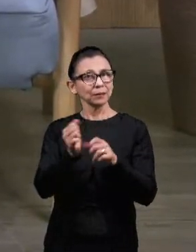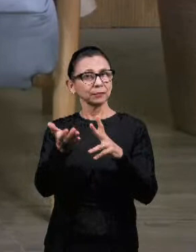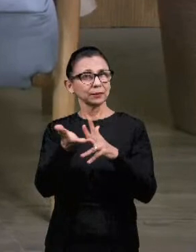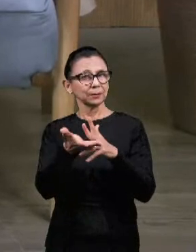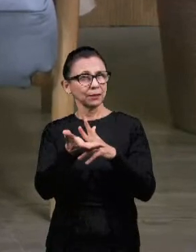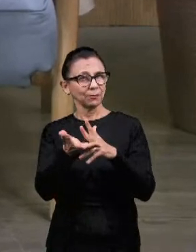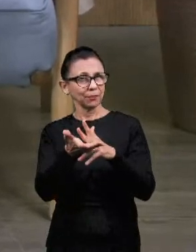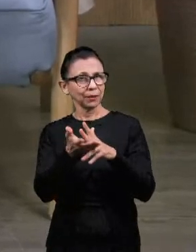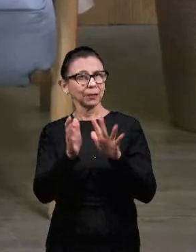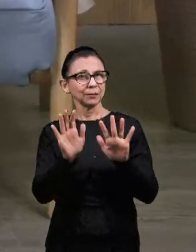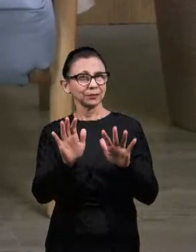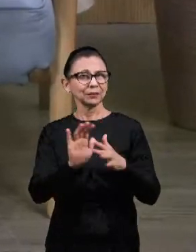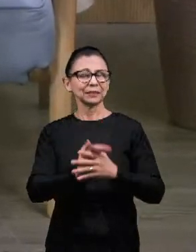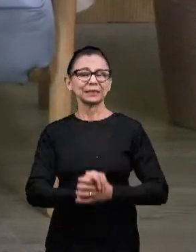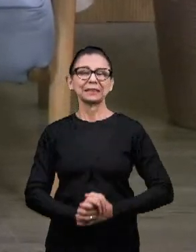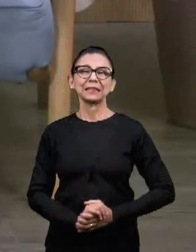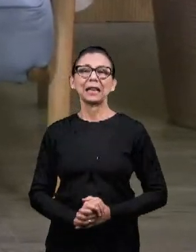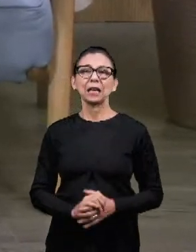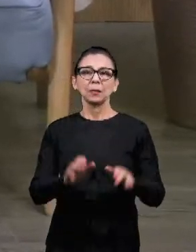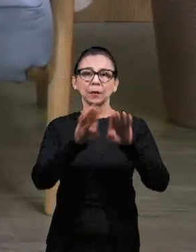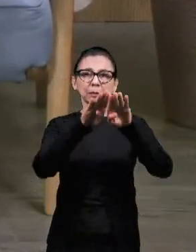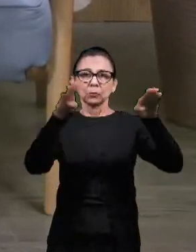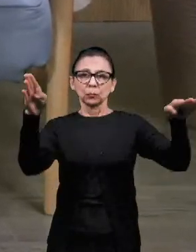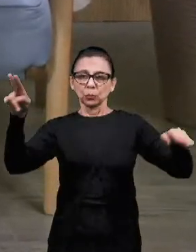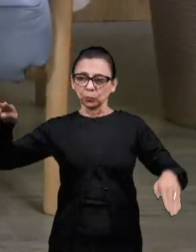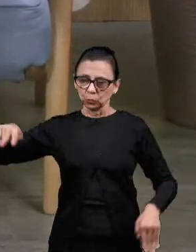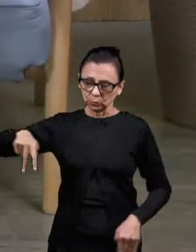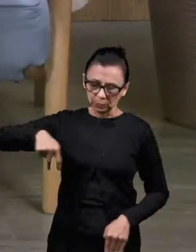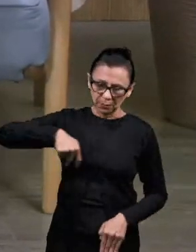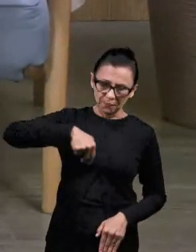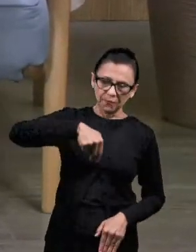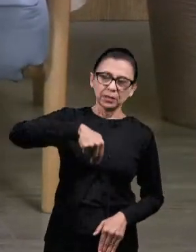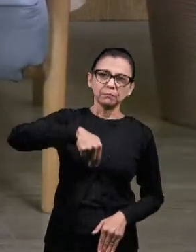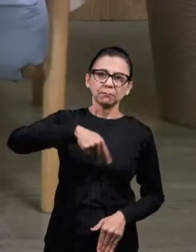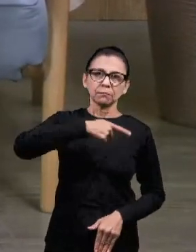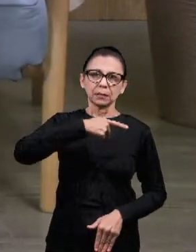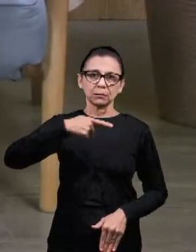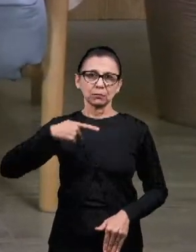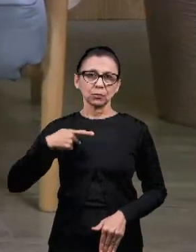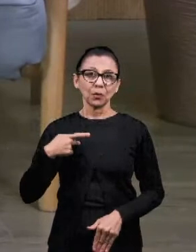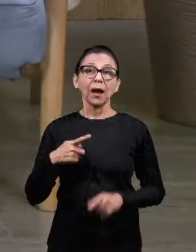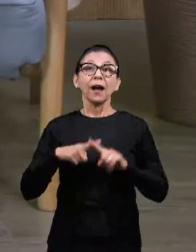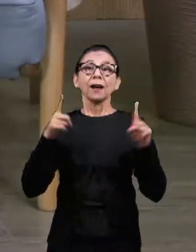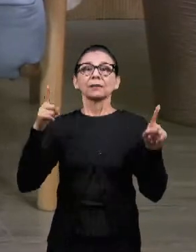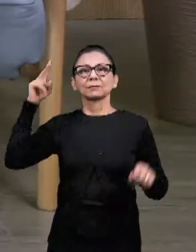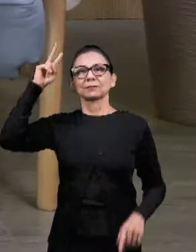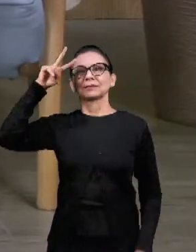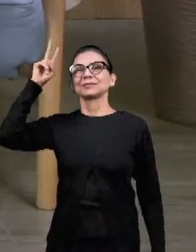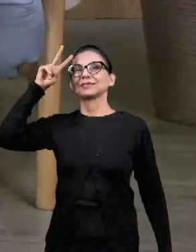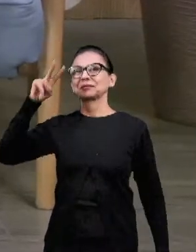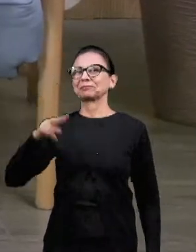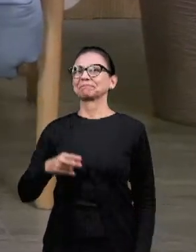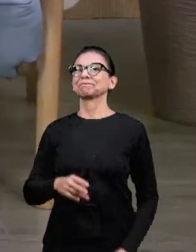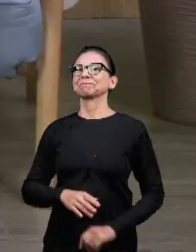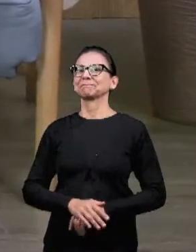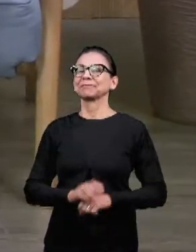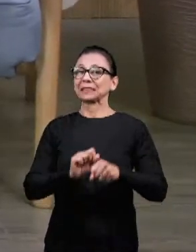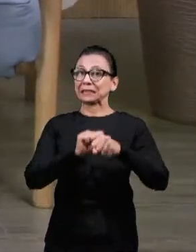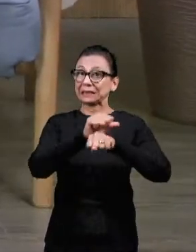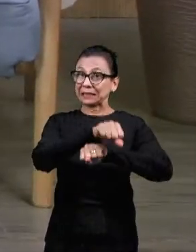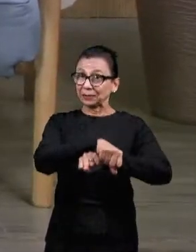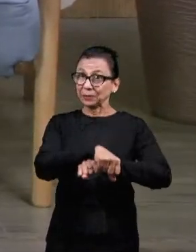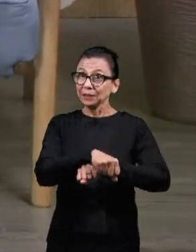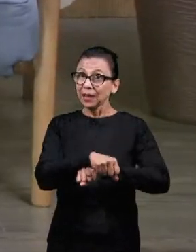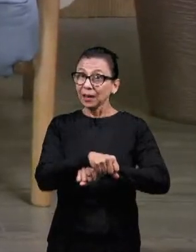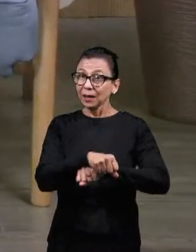dê início, então, ao culto dessa noite, a condução do culto dessa noite. Mas ainda quero lembrar do nosso seminário neste